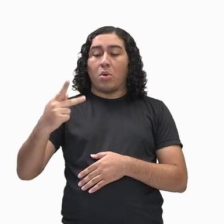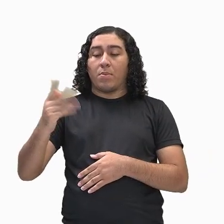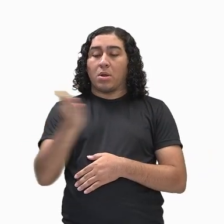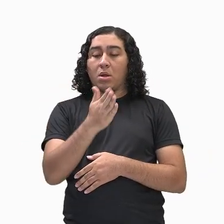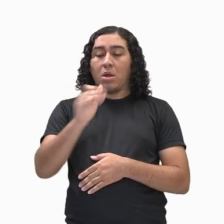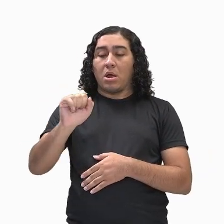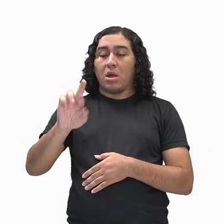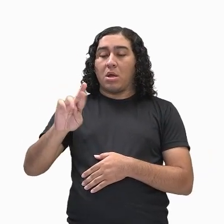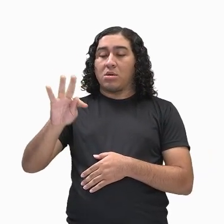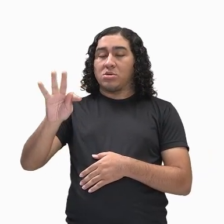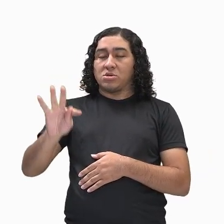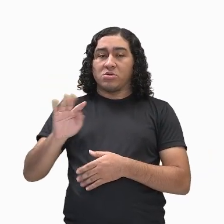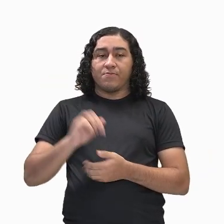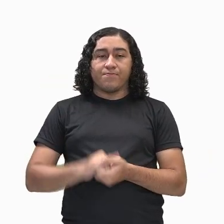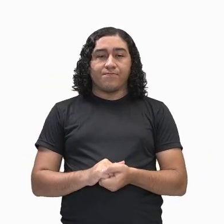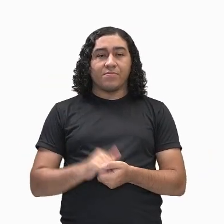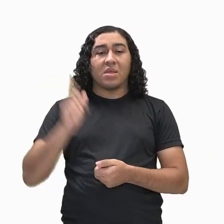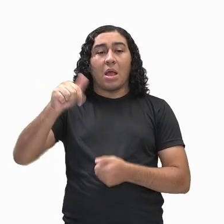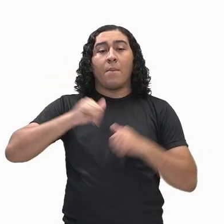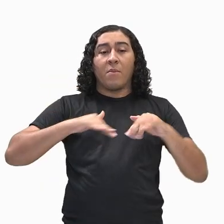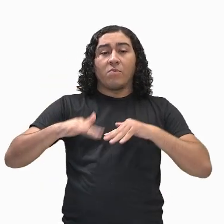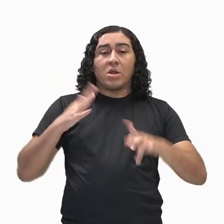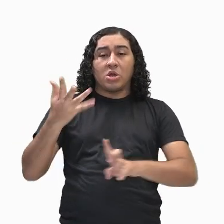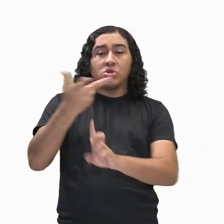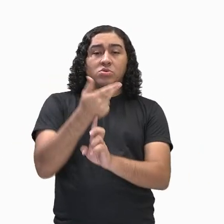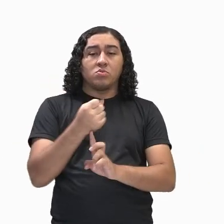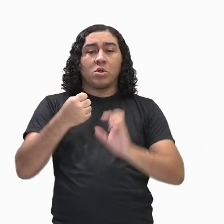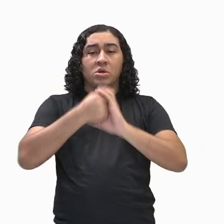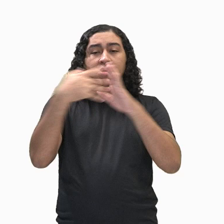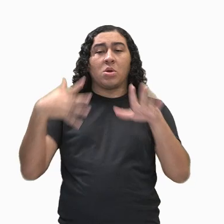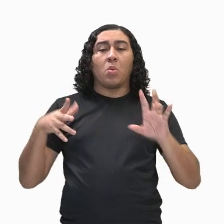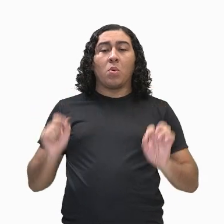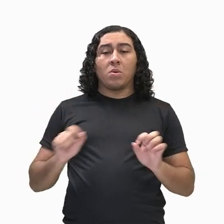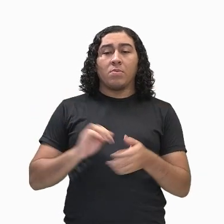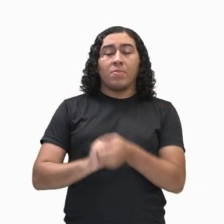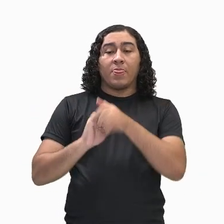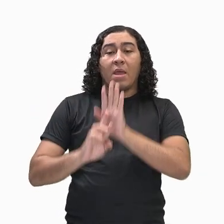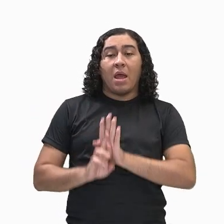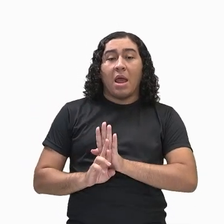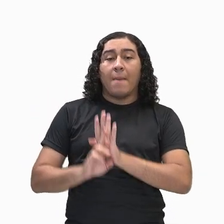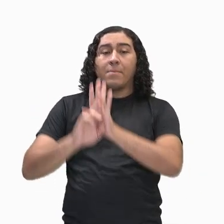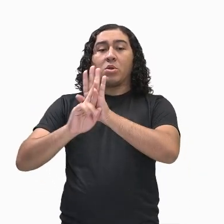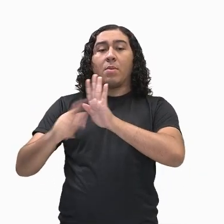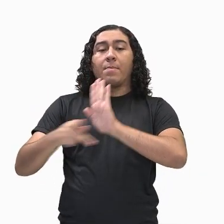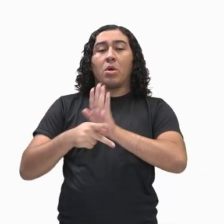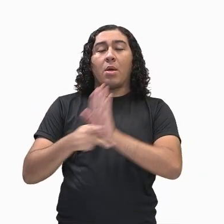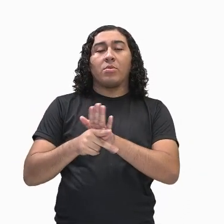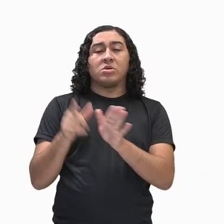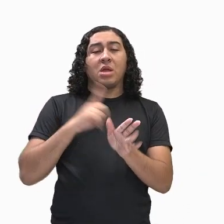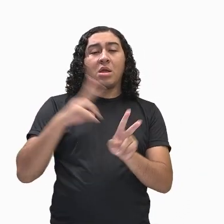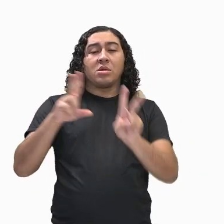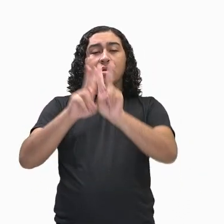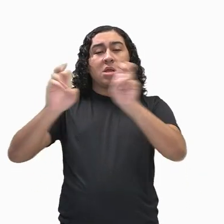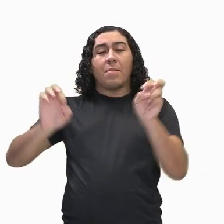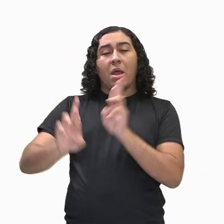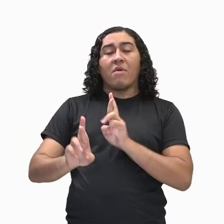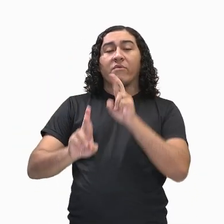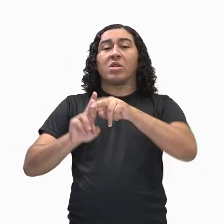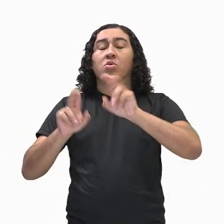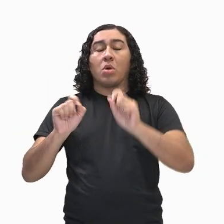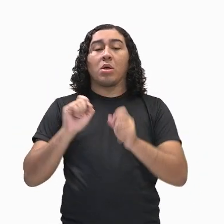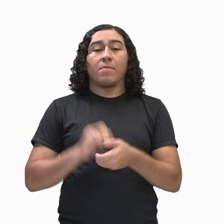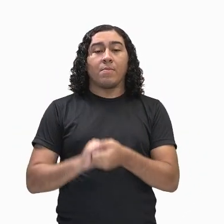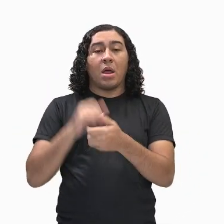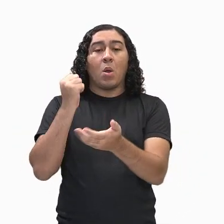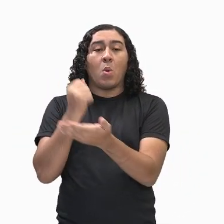ela? A pop art é um movimento artístico que se caracteriza pela reprodução de temas relacionados ao